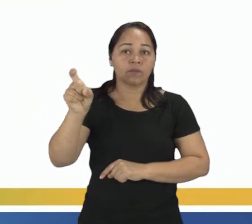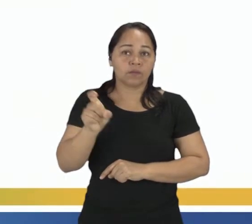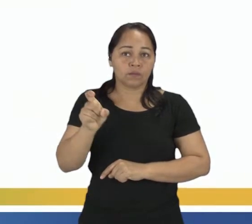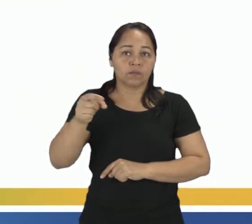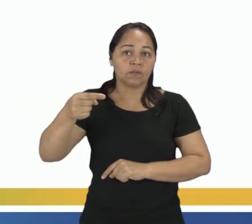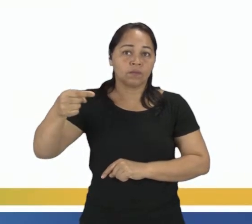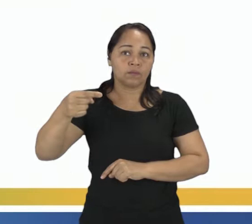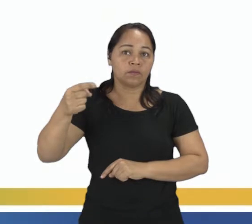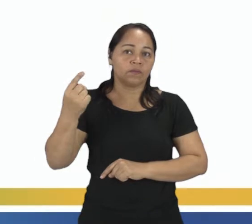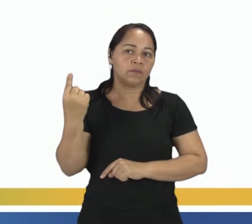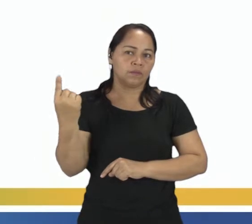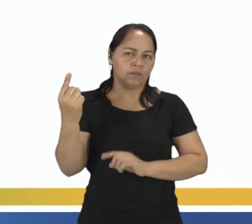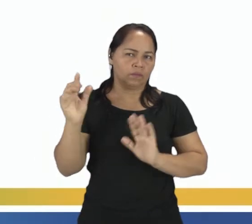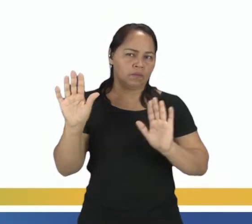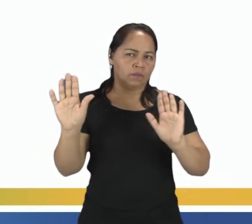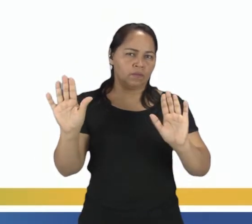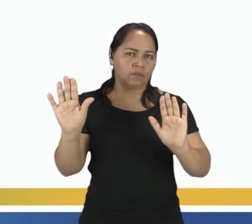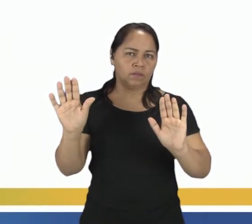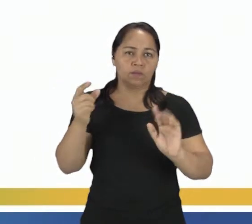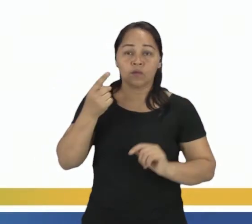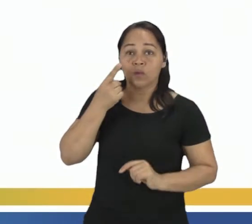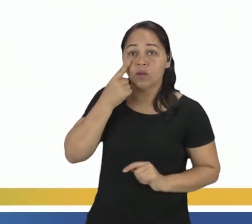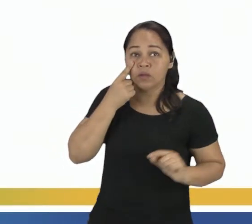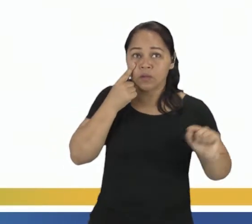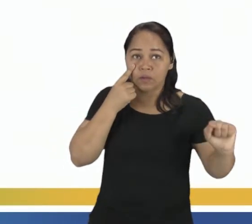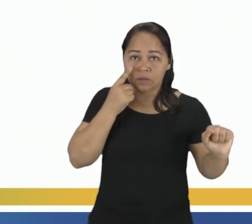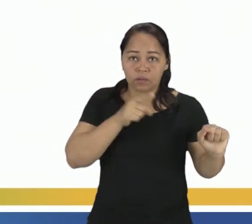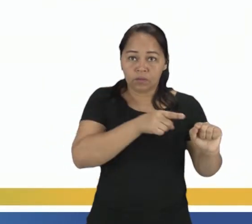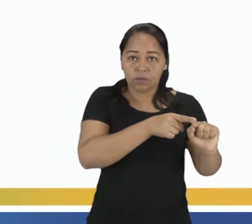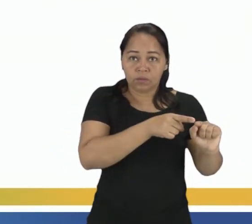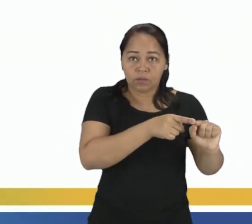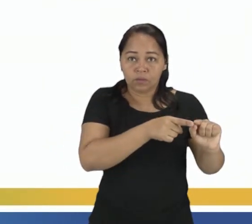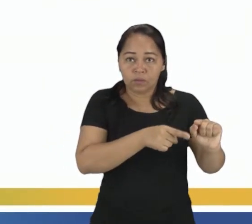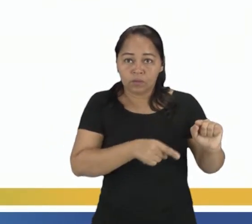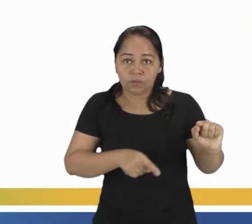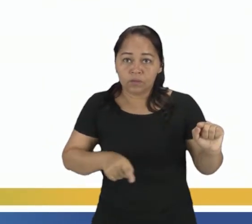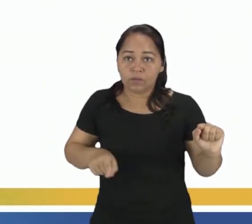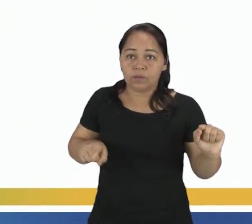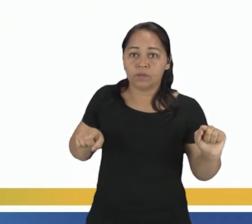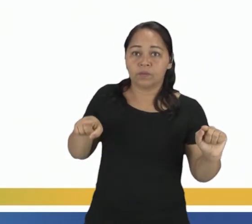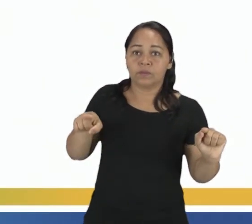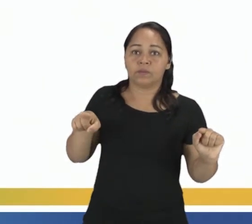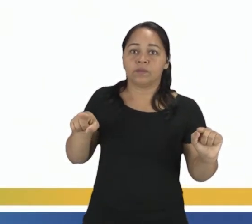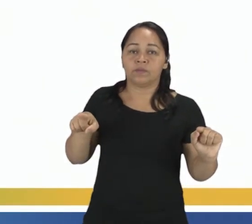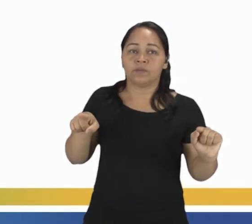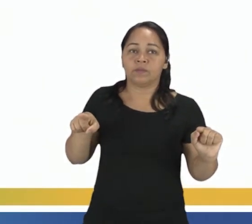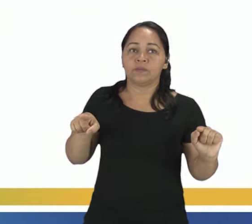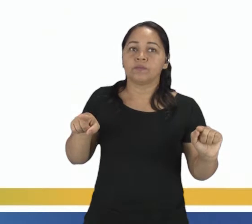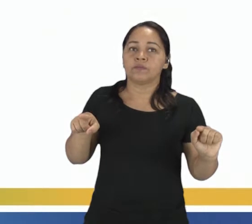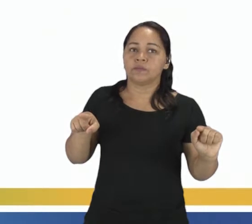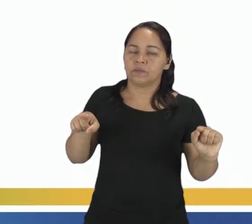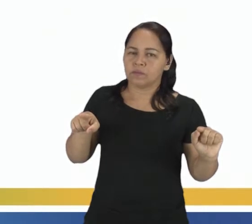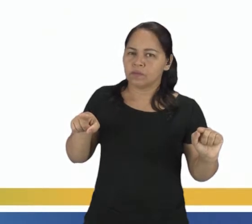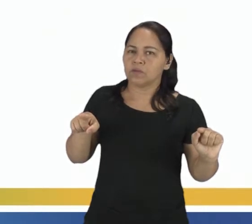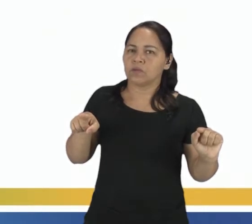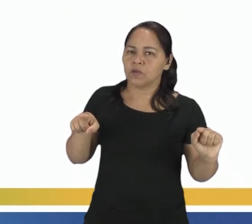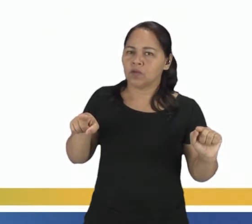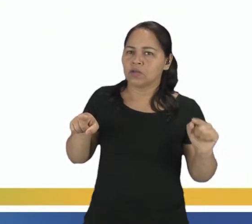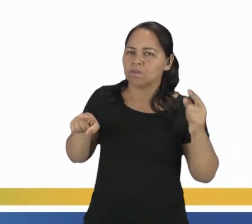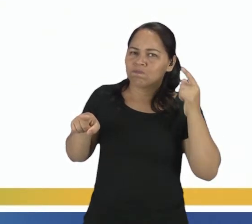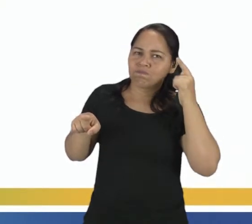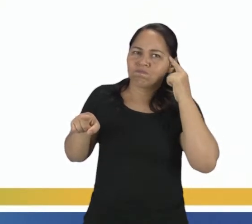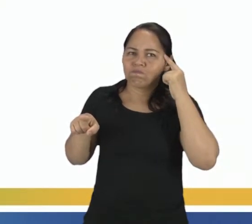dela vem estar aqui embaixo, ó. A concavidade está voltada para cima. Por quê? Você talvez esteja me perguntando